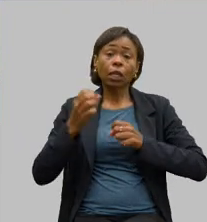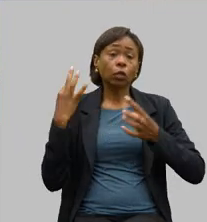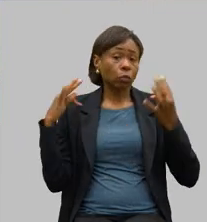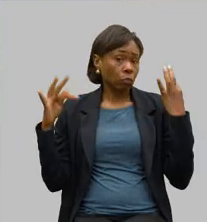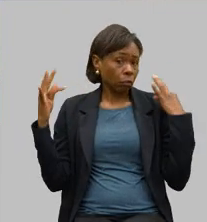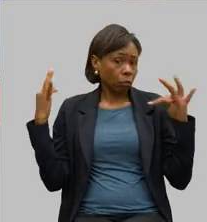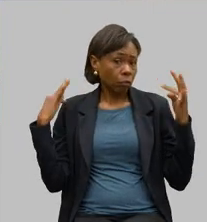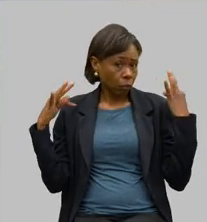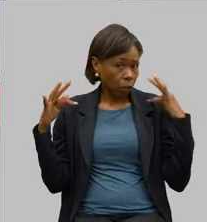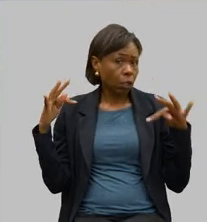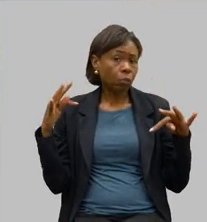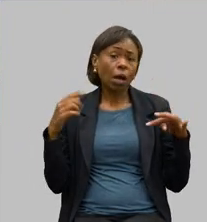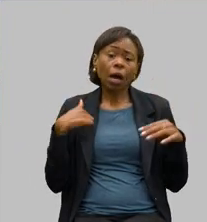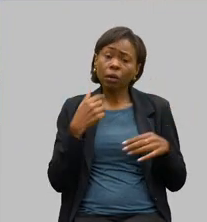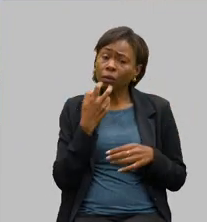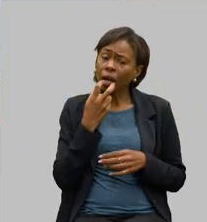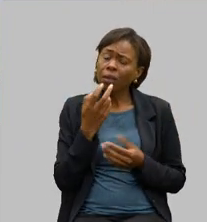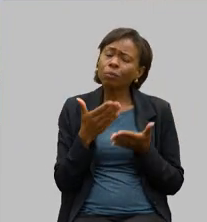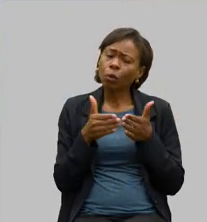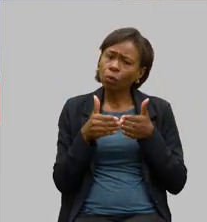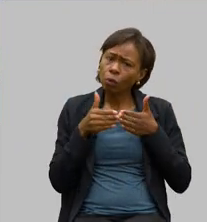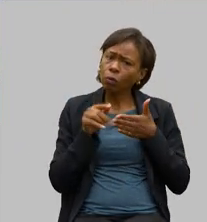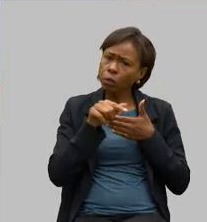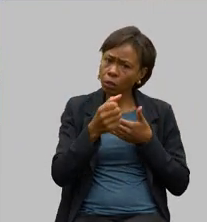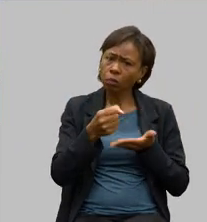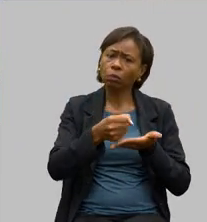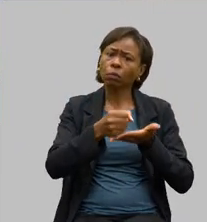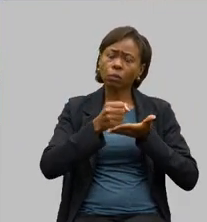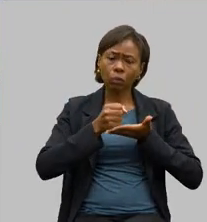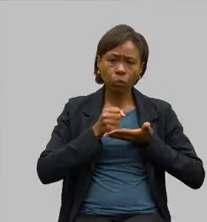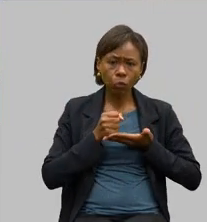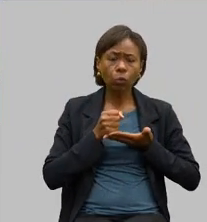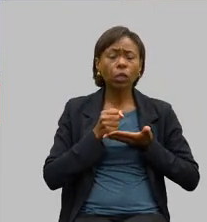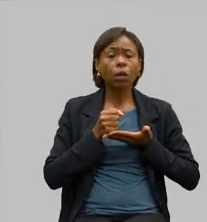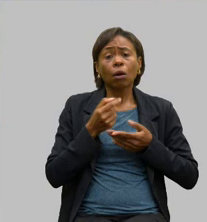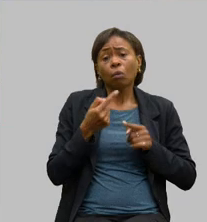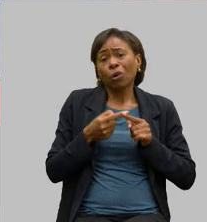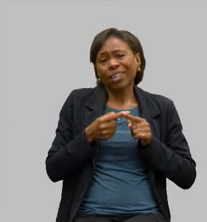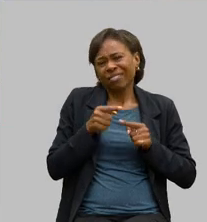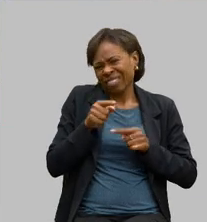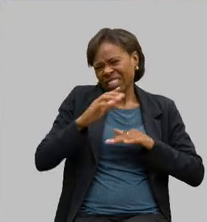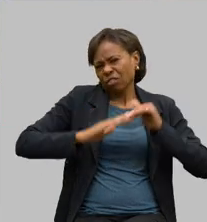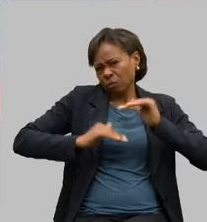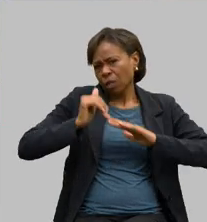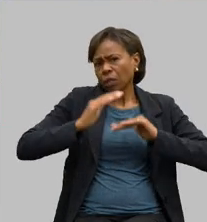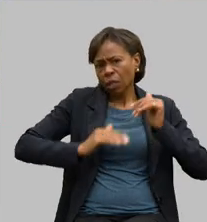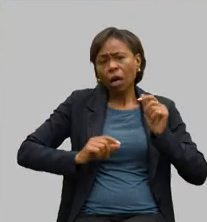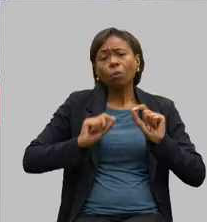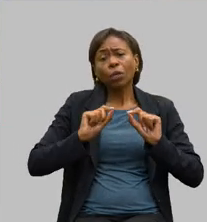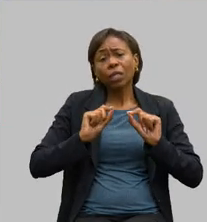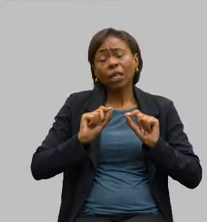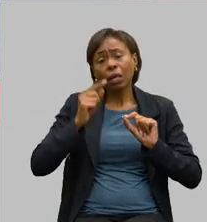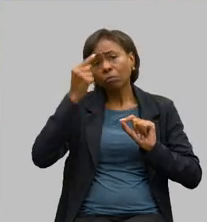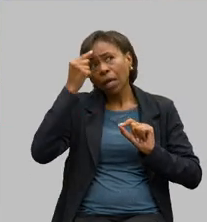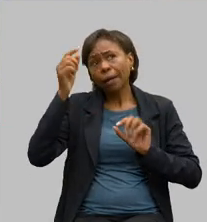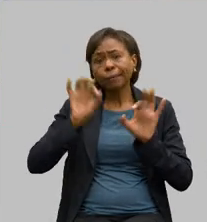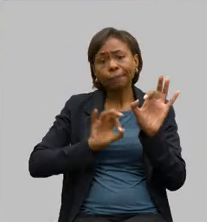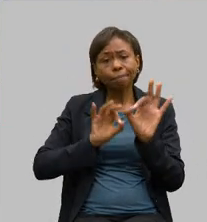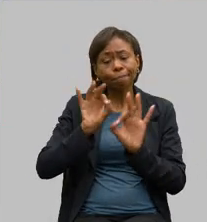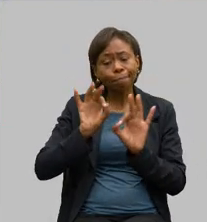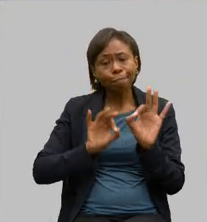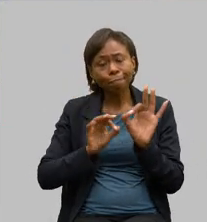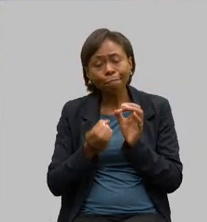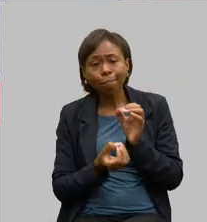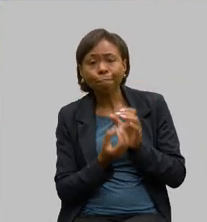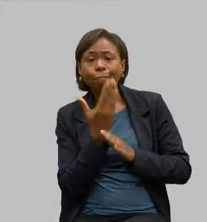nos ajuda é você que tem aí né para estruturar um projeto para que a gente possa fazer eh a